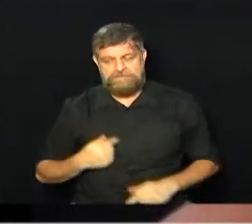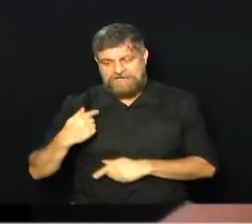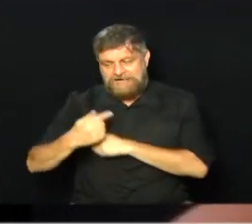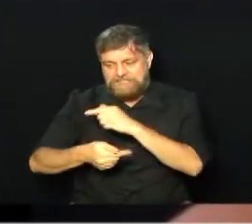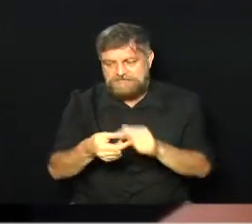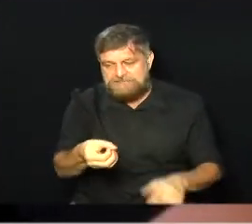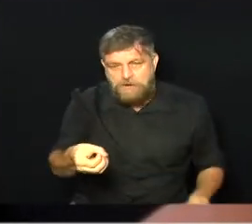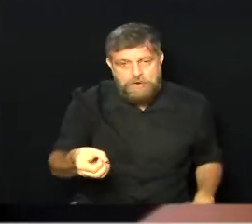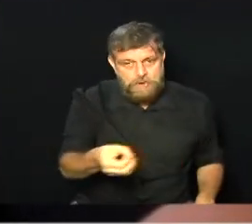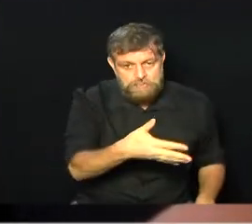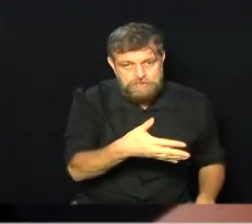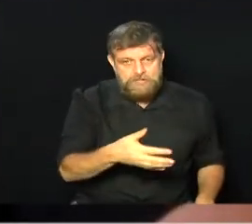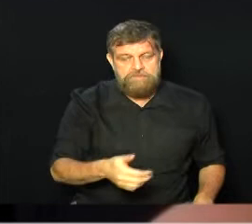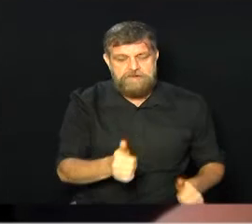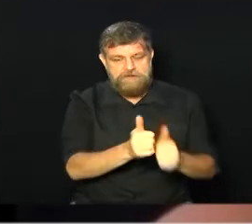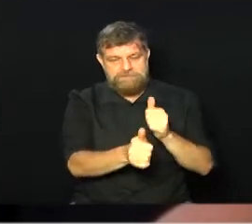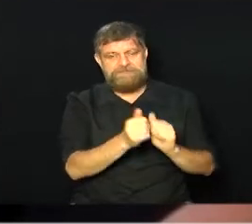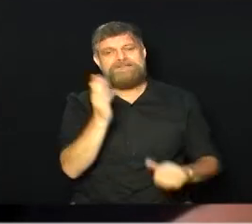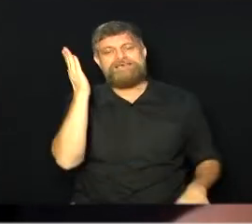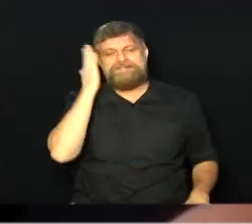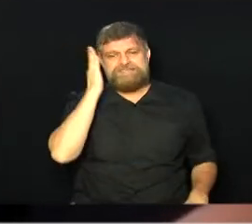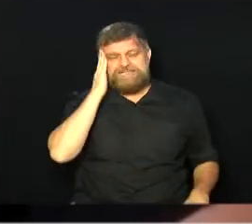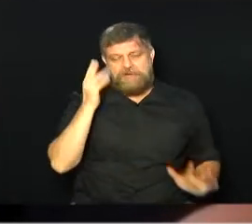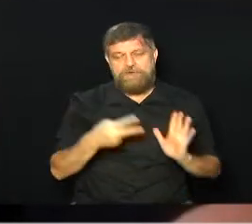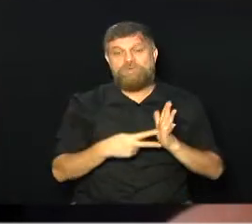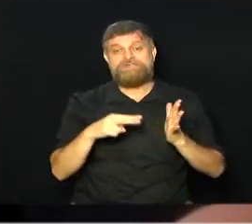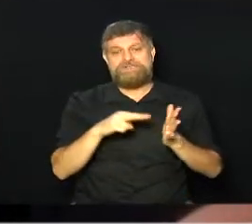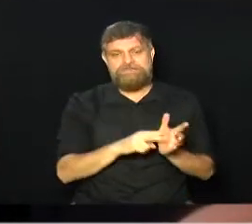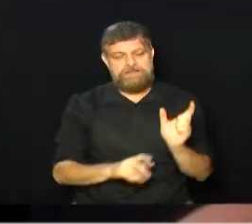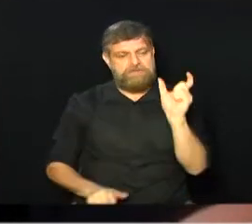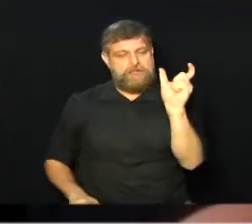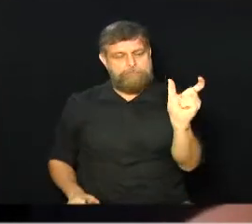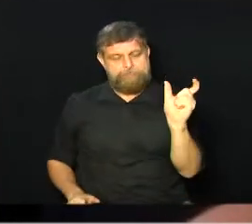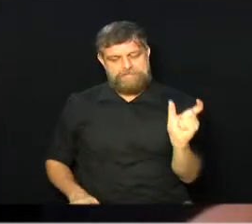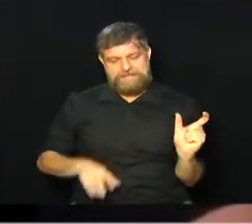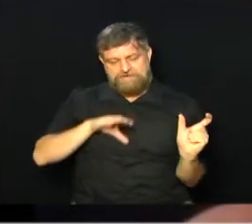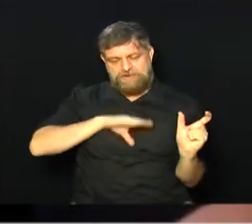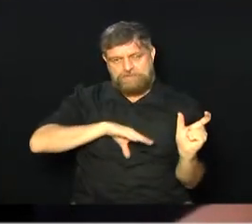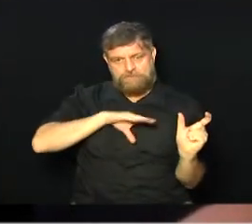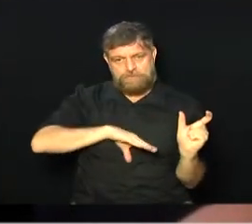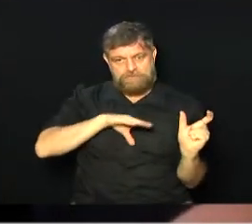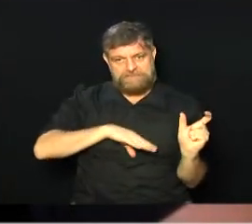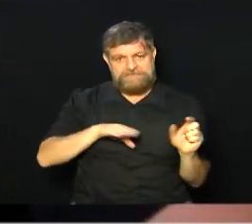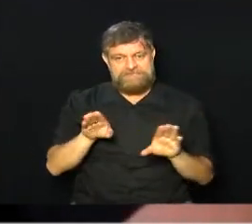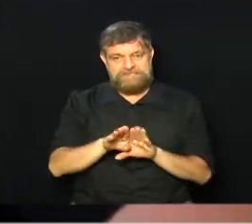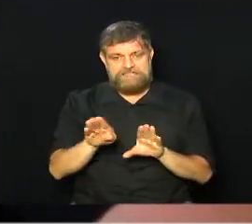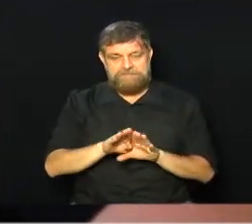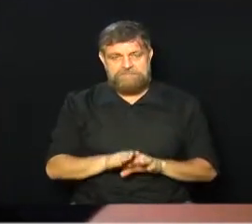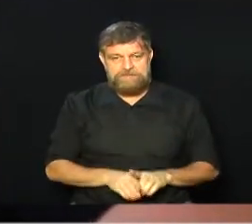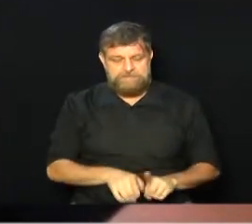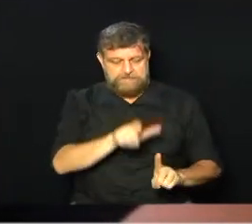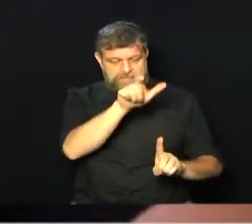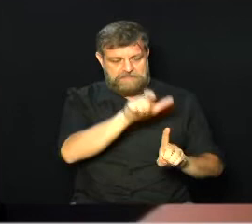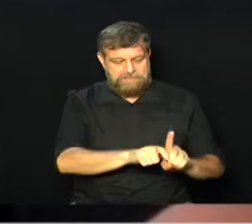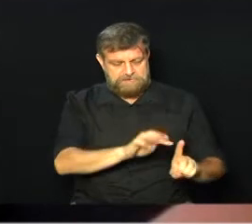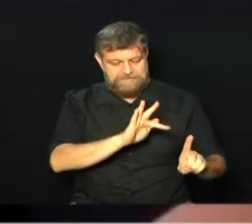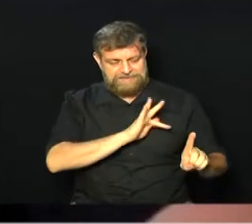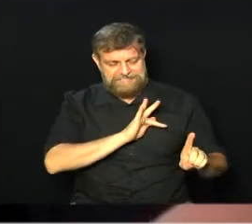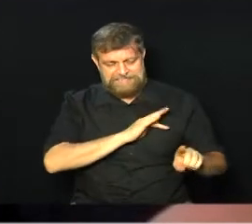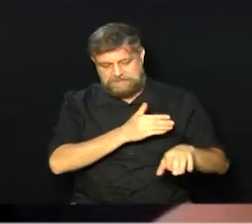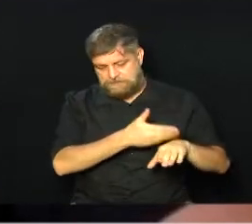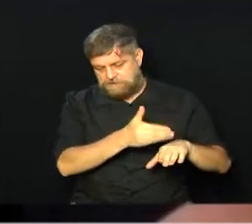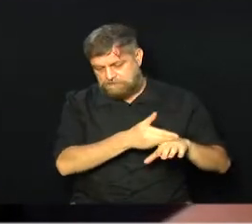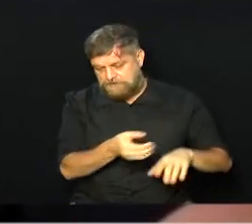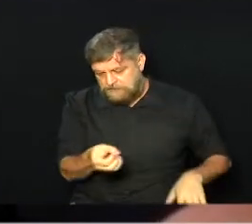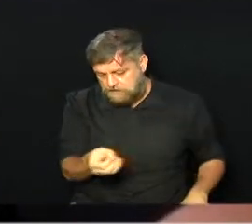novas gerações também sabem o que é, porque todos os treinadores hoje mais novos, que estão crescendo ainda, usam esse